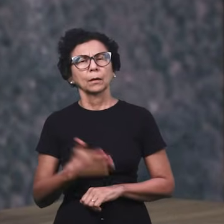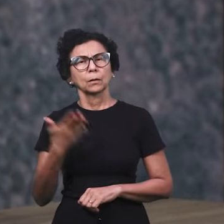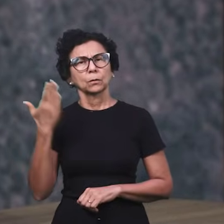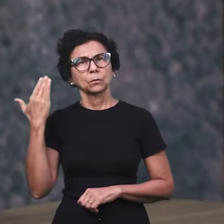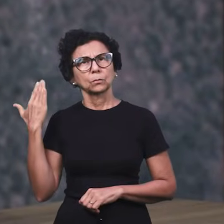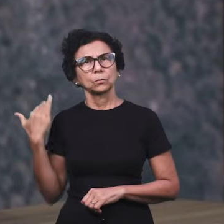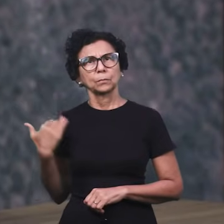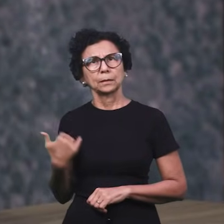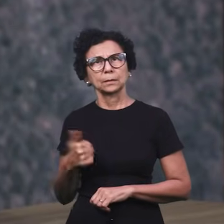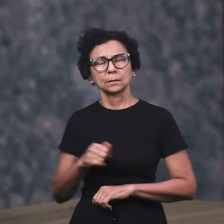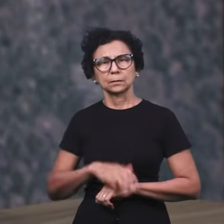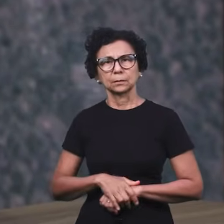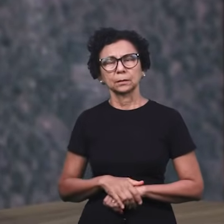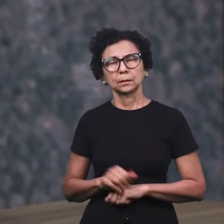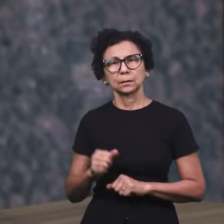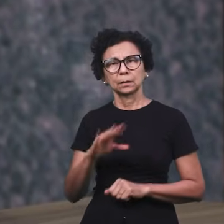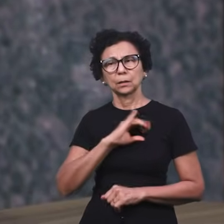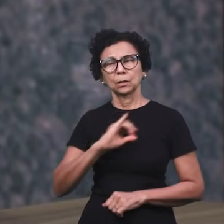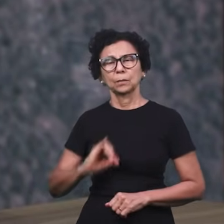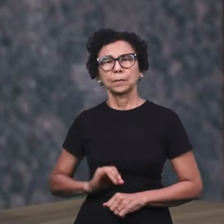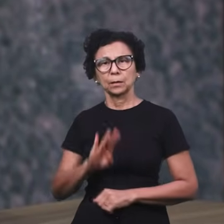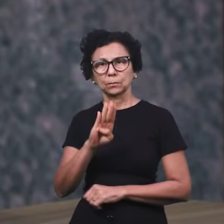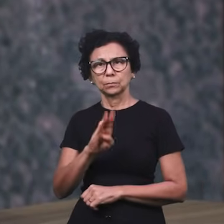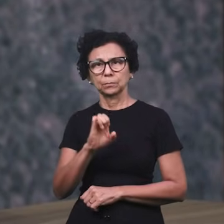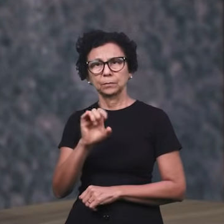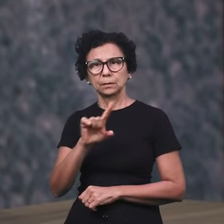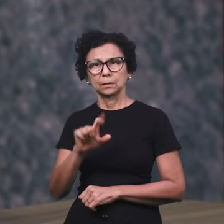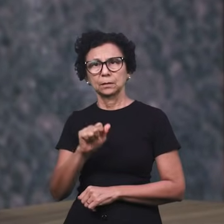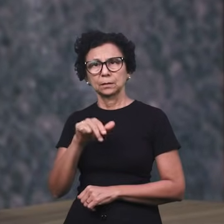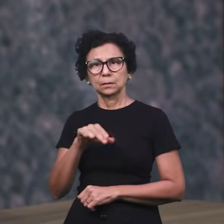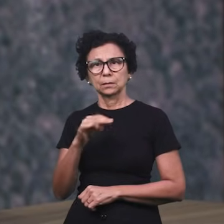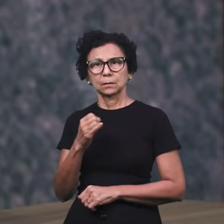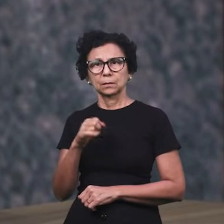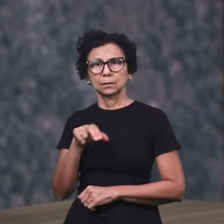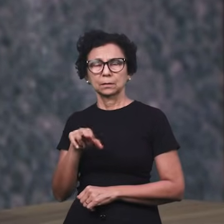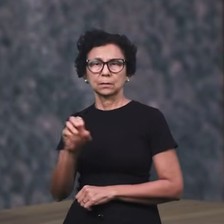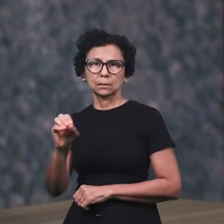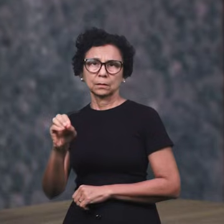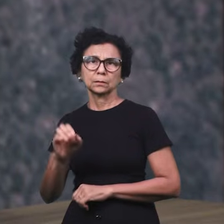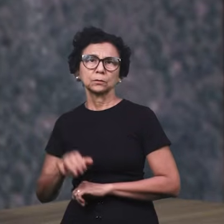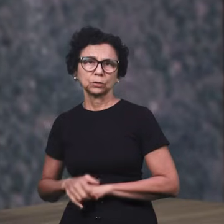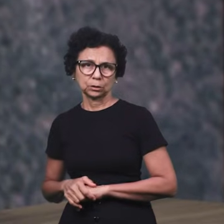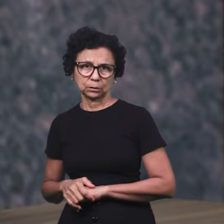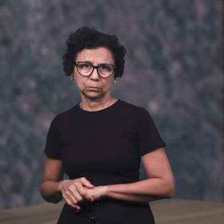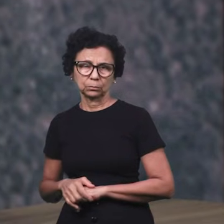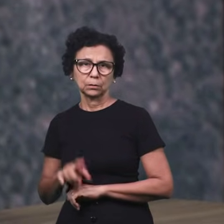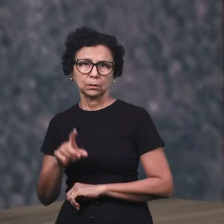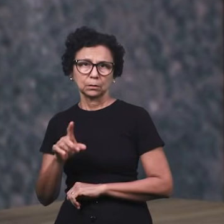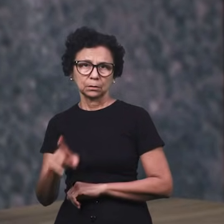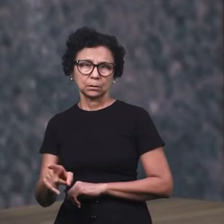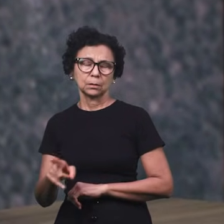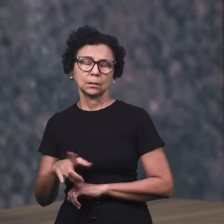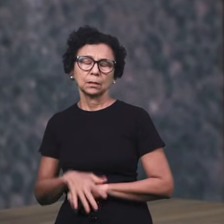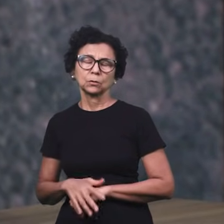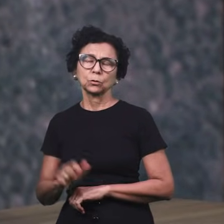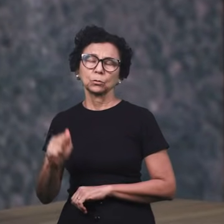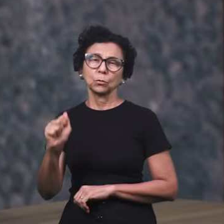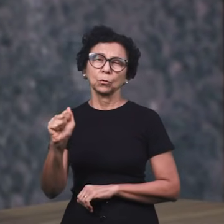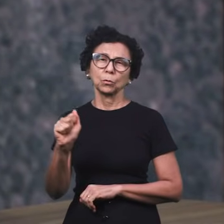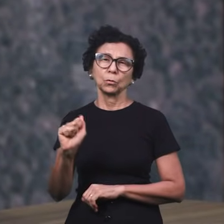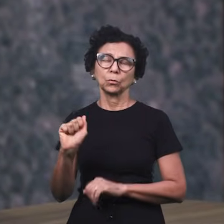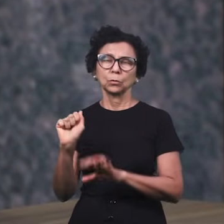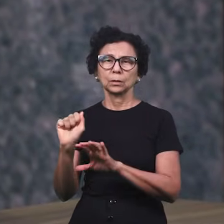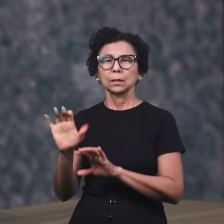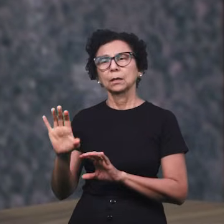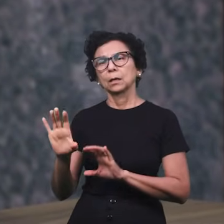Romana, na Europa Oriental havia a Igreja Ortodoxa, a Igreja Católica Ortodoxa, que estava ligada ali à cultura do